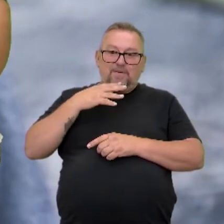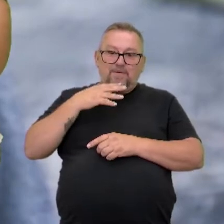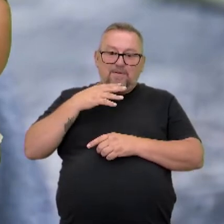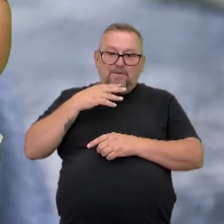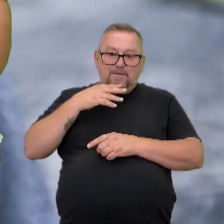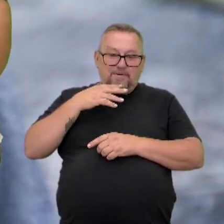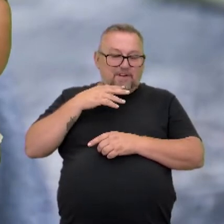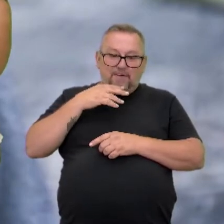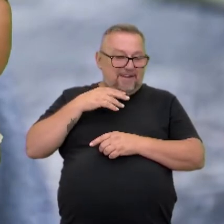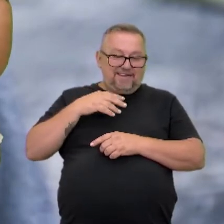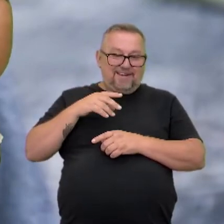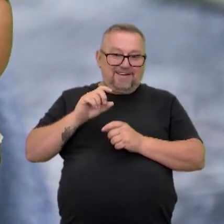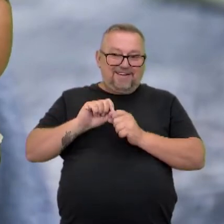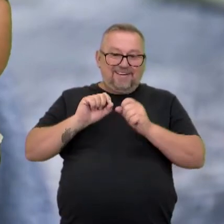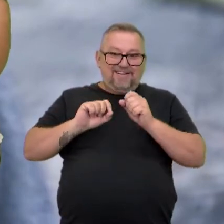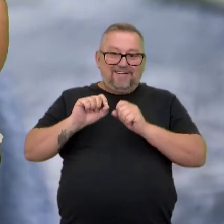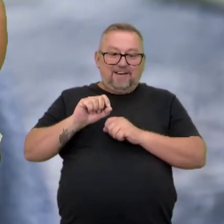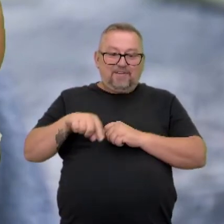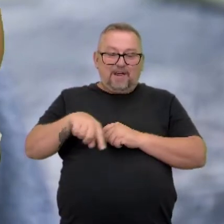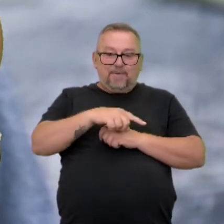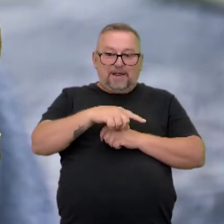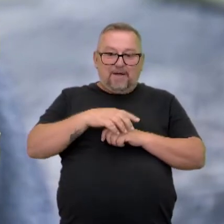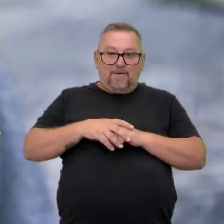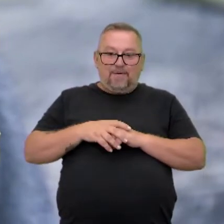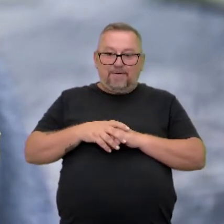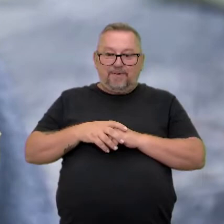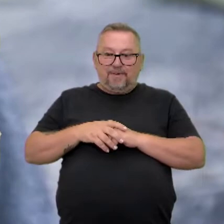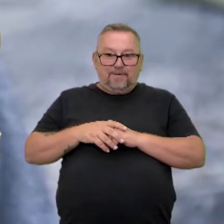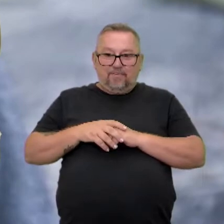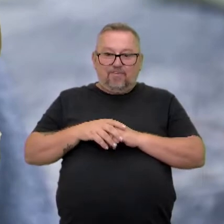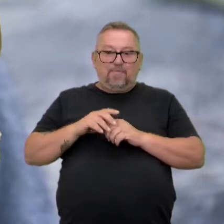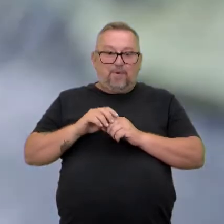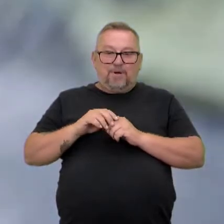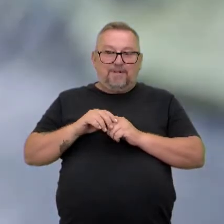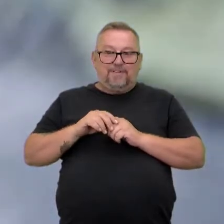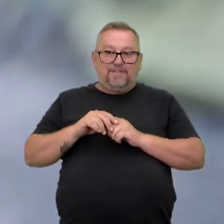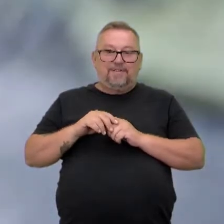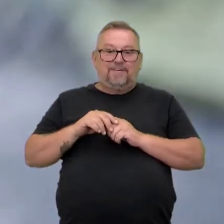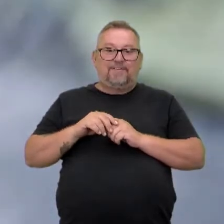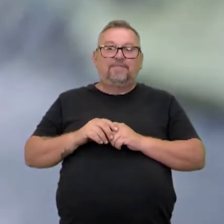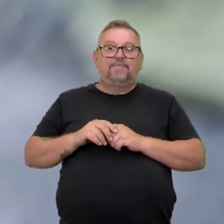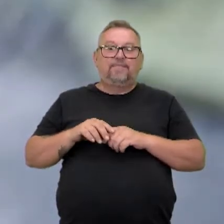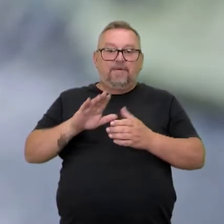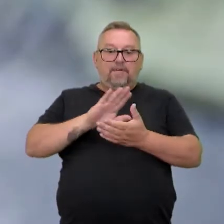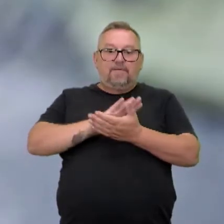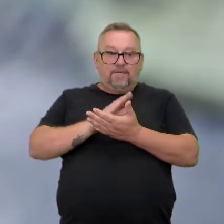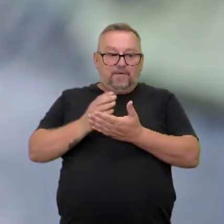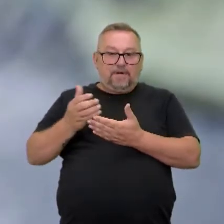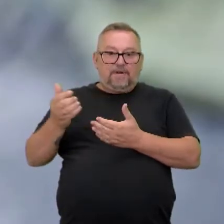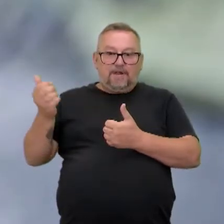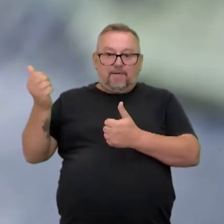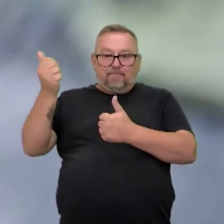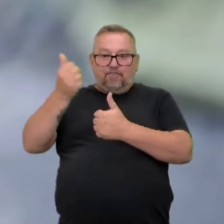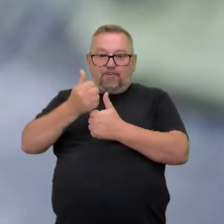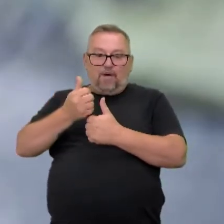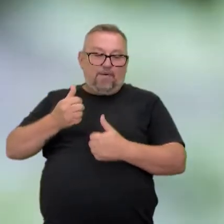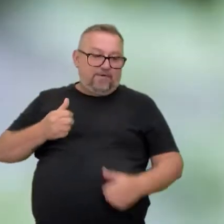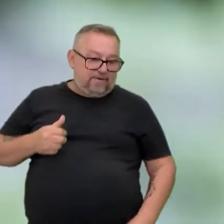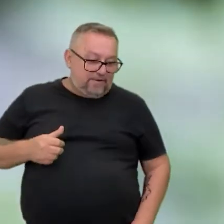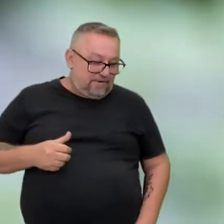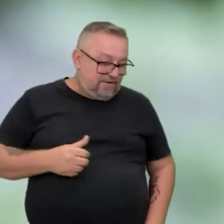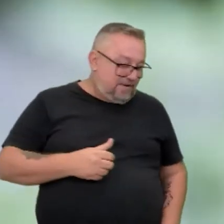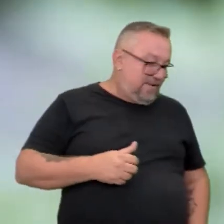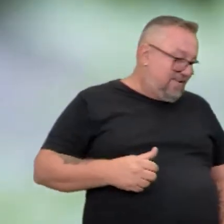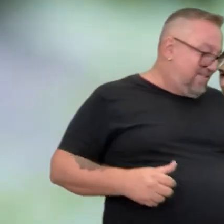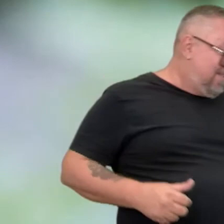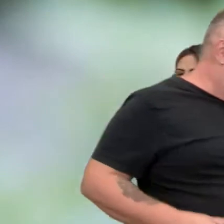Baleia? Você lembra dessa? Lembro. Essa empresa teve que vir se... Foi bem... E teve que vir conversar. Bem... É